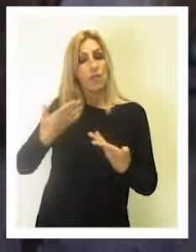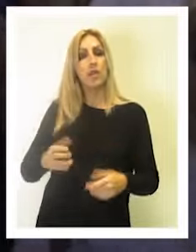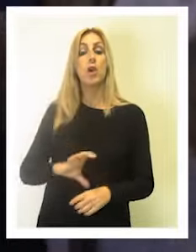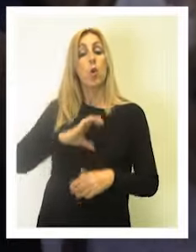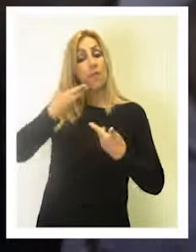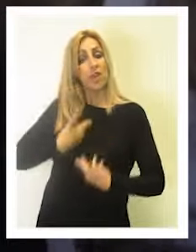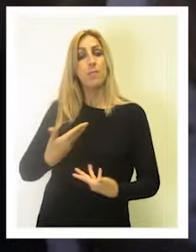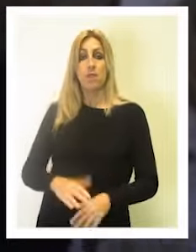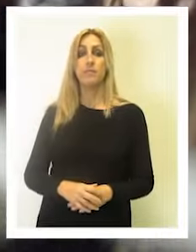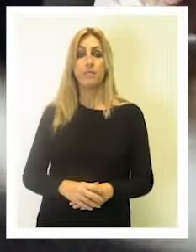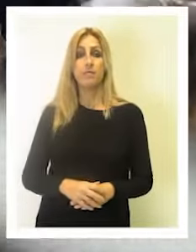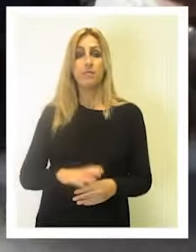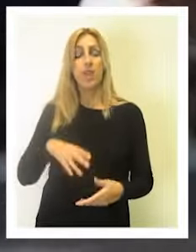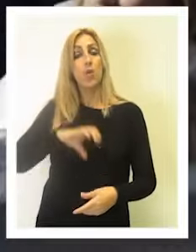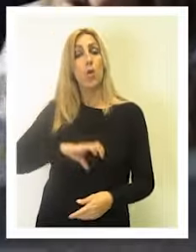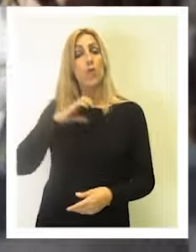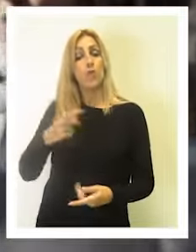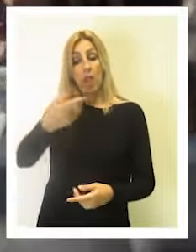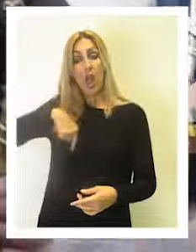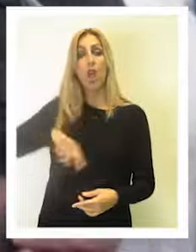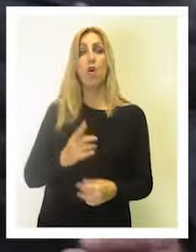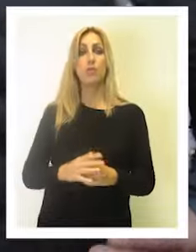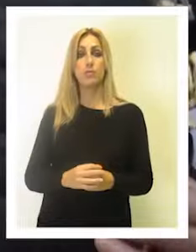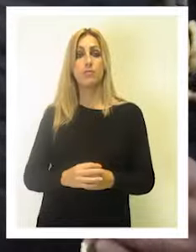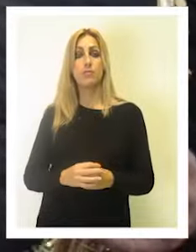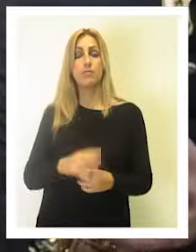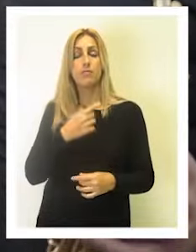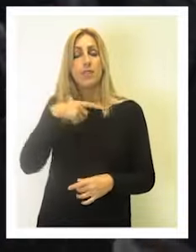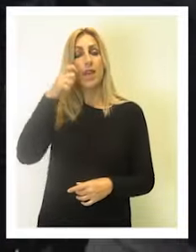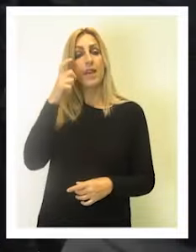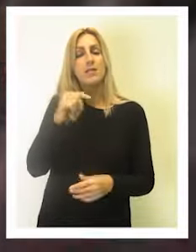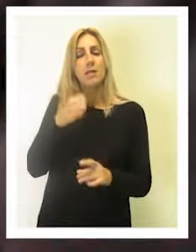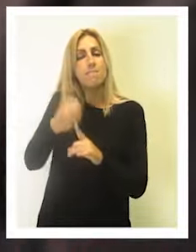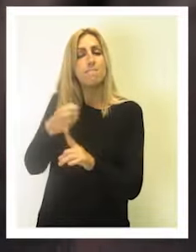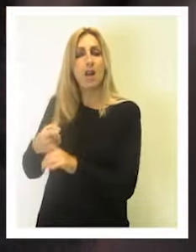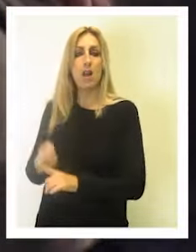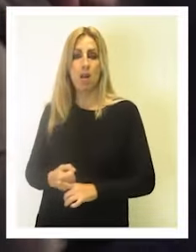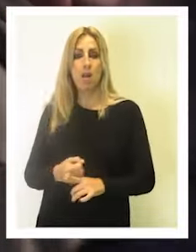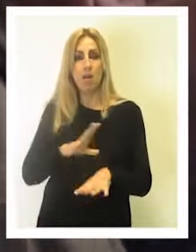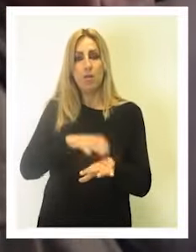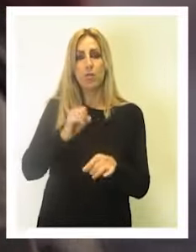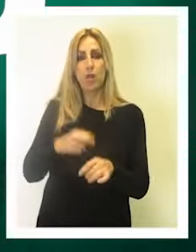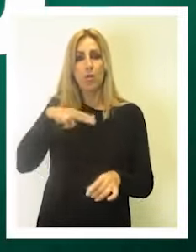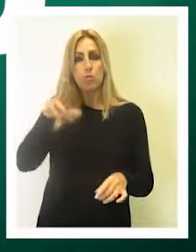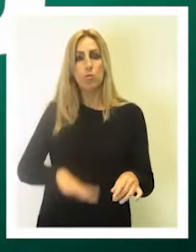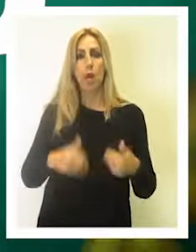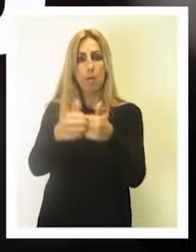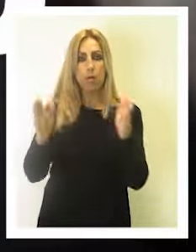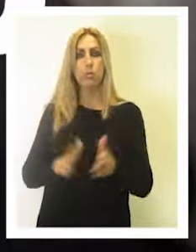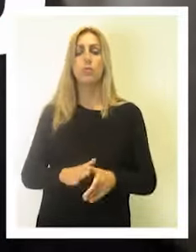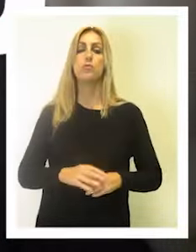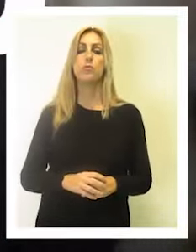confiem, confiem em mim, confiem em nós, em quem sempre se bateu por um país para